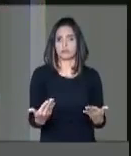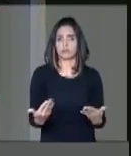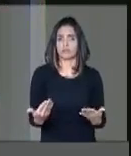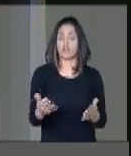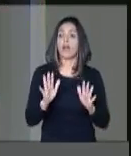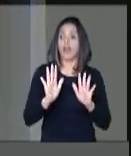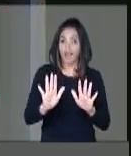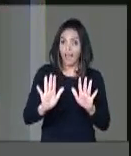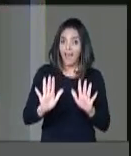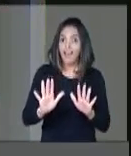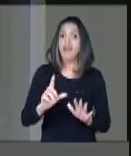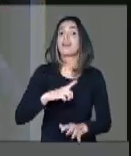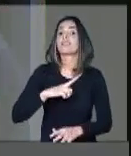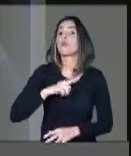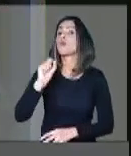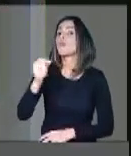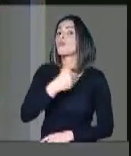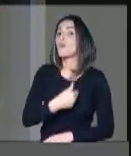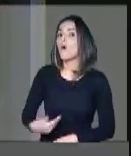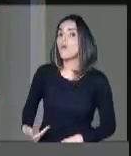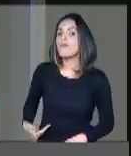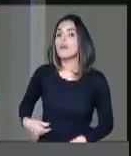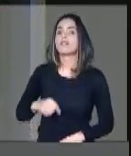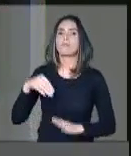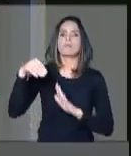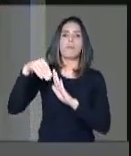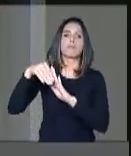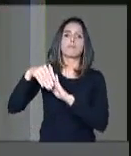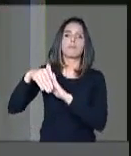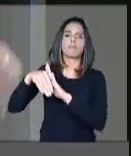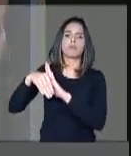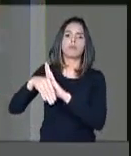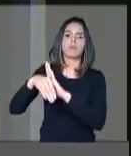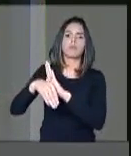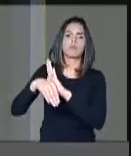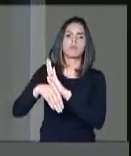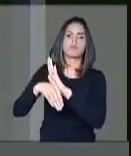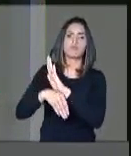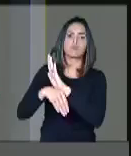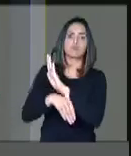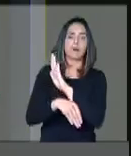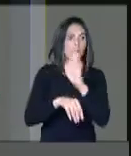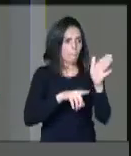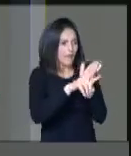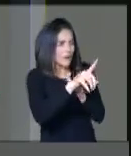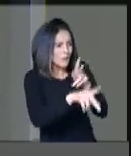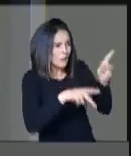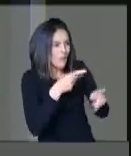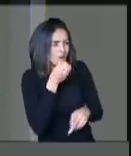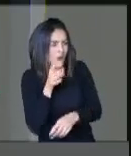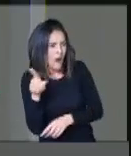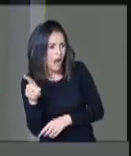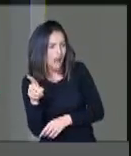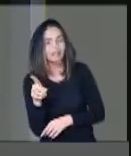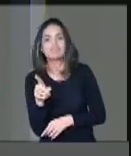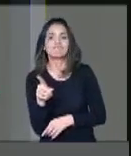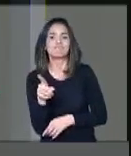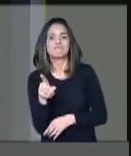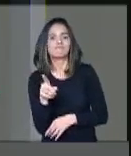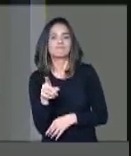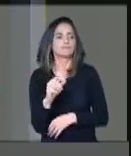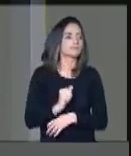Não por acaso o governo não para de cair em sua aprovação. Vejam,